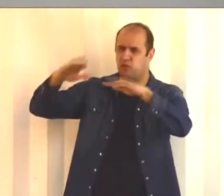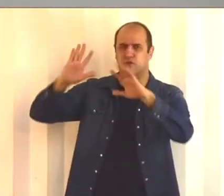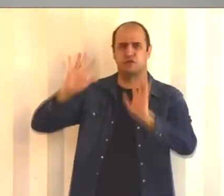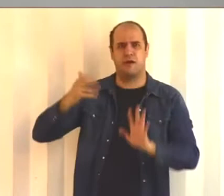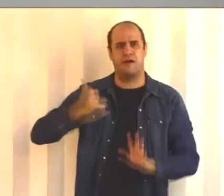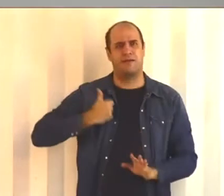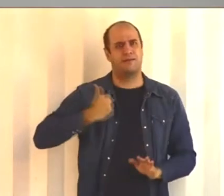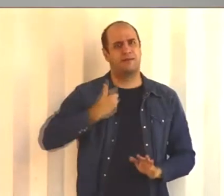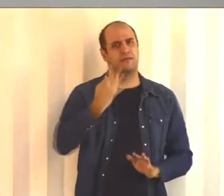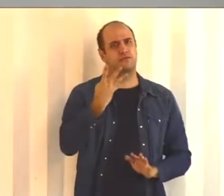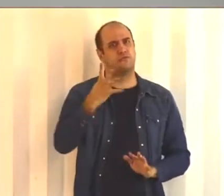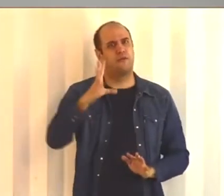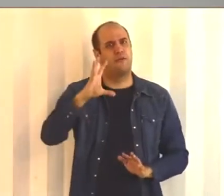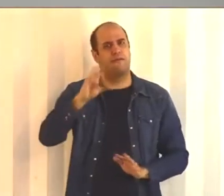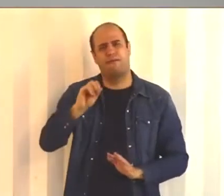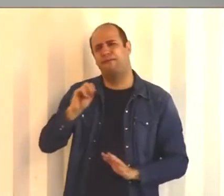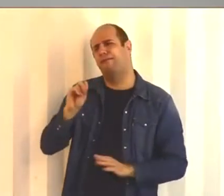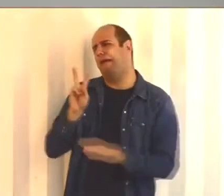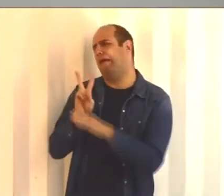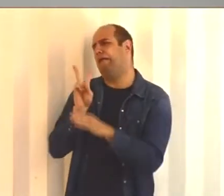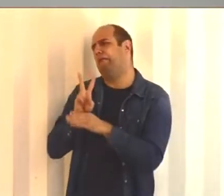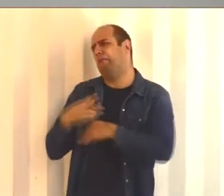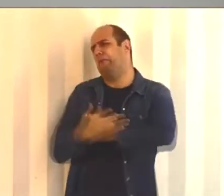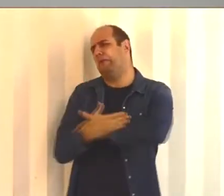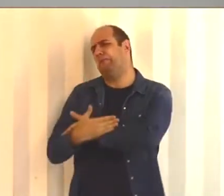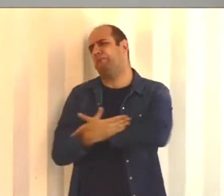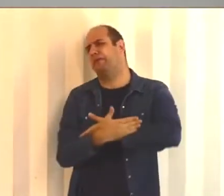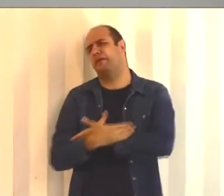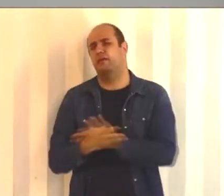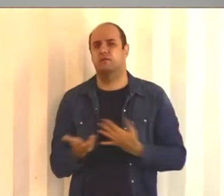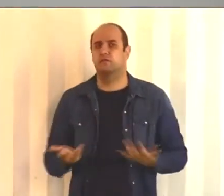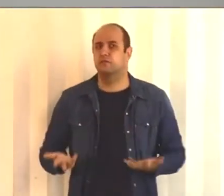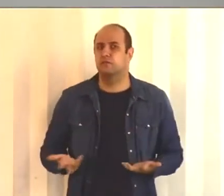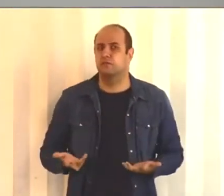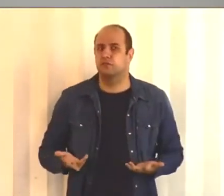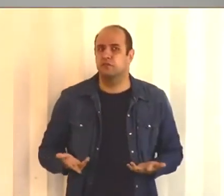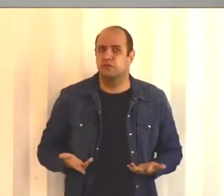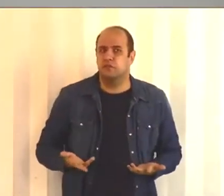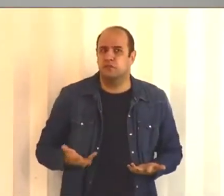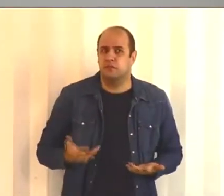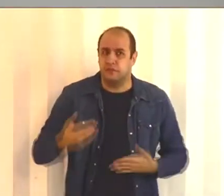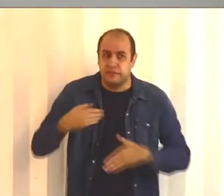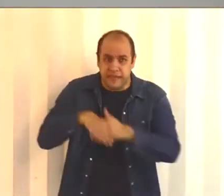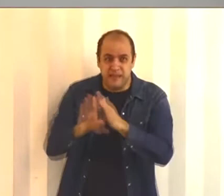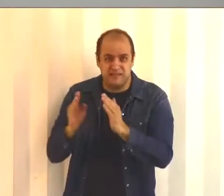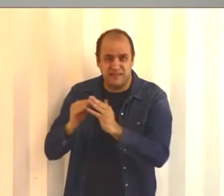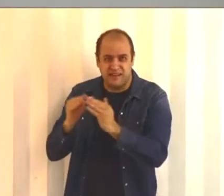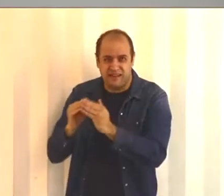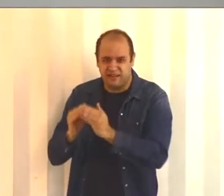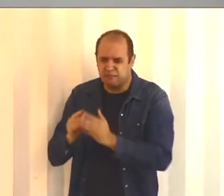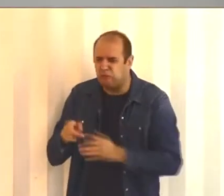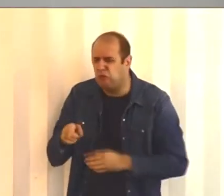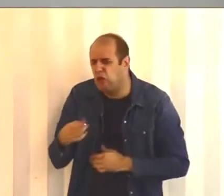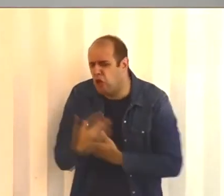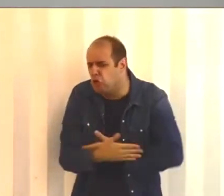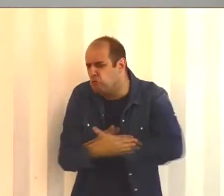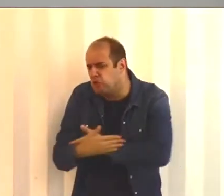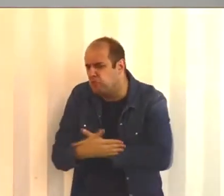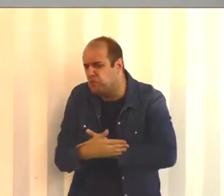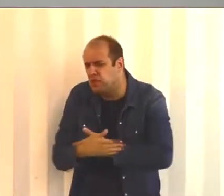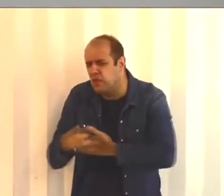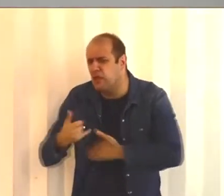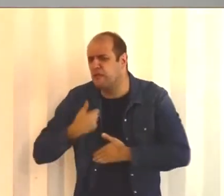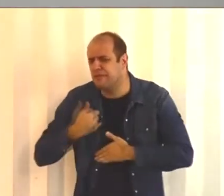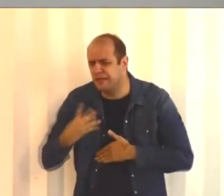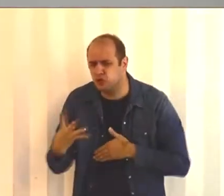É parte da cultura ocidental. Tratar filhos quase idosos dentro de casa como crianças. Nós nos